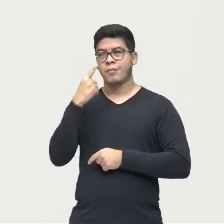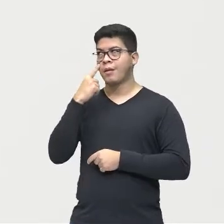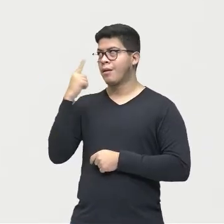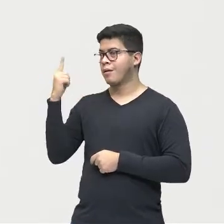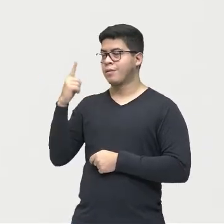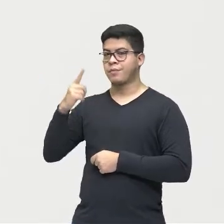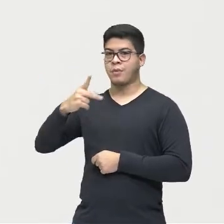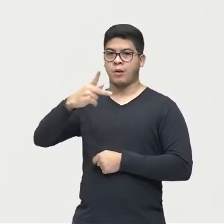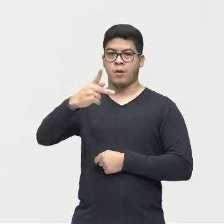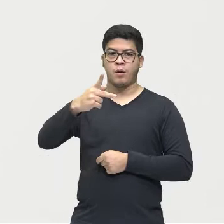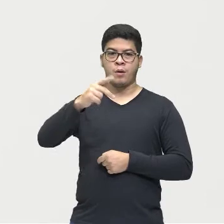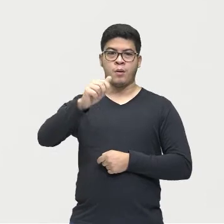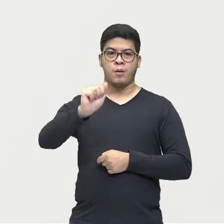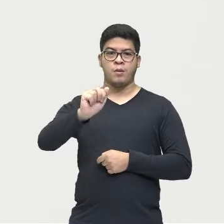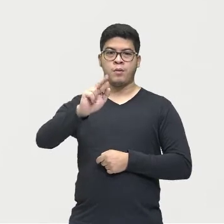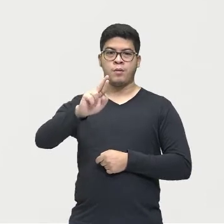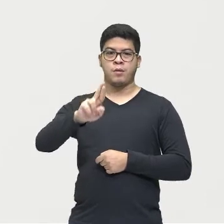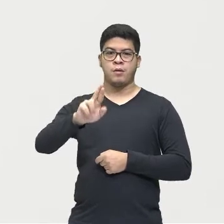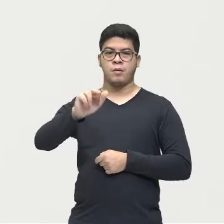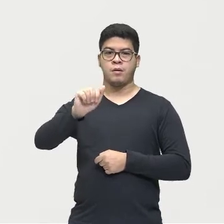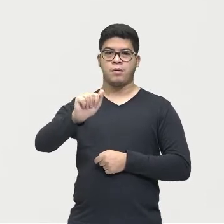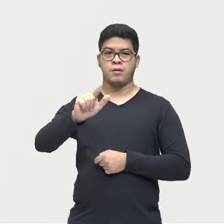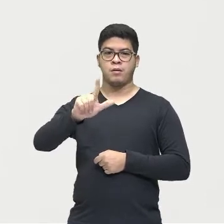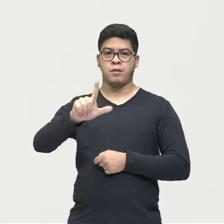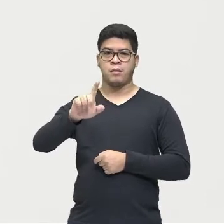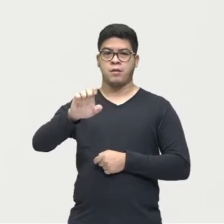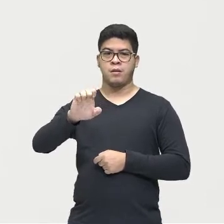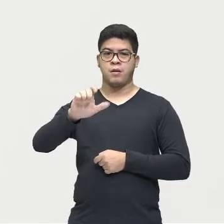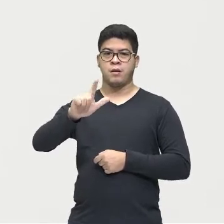Agora vamos falar dos quadriláteros, né,